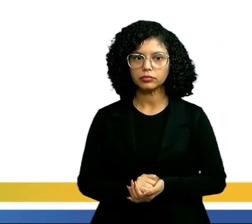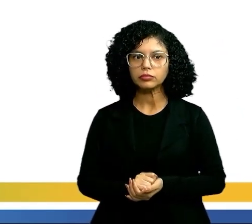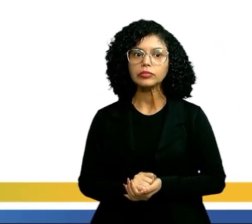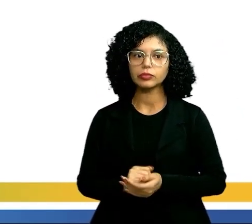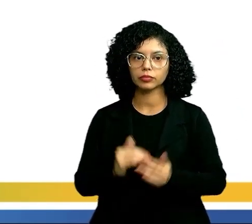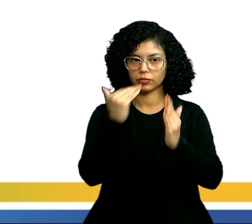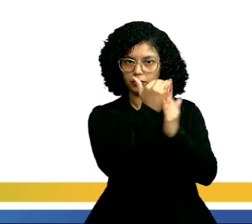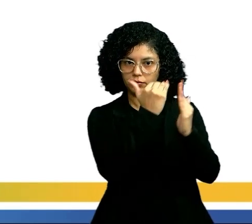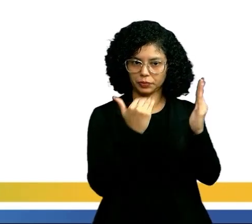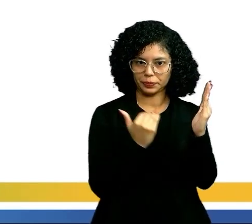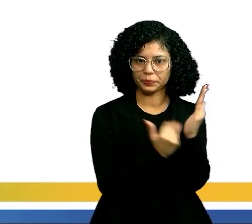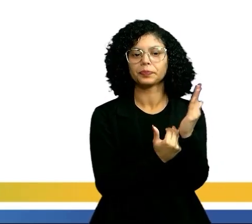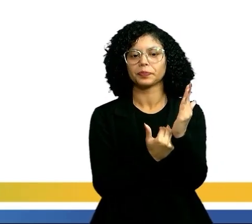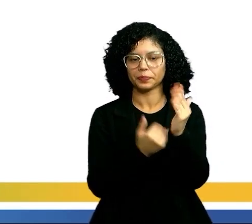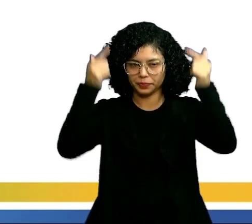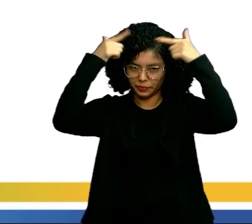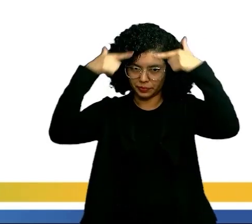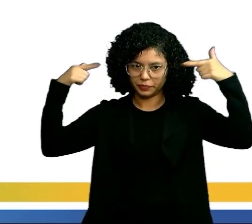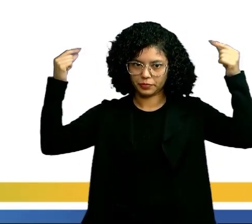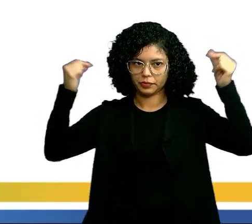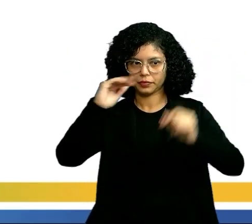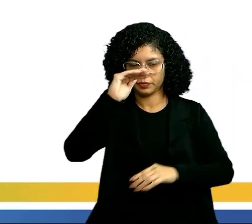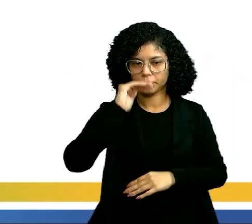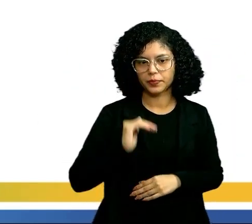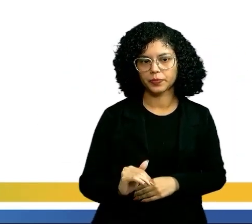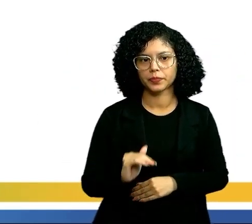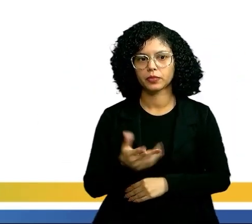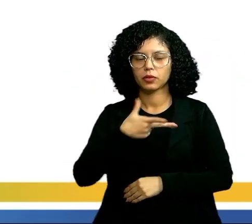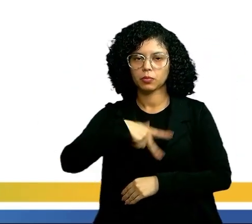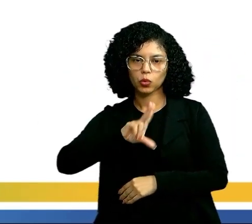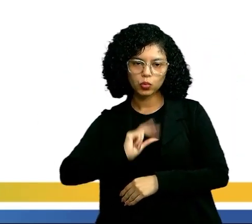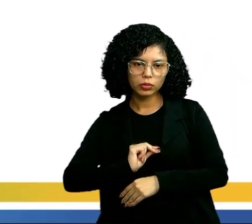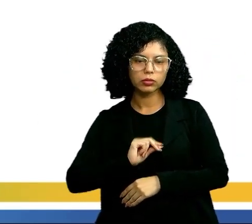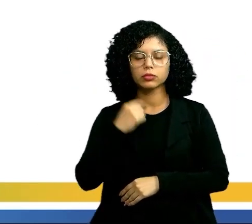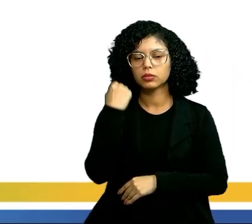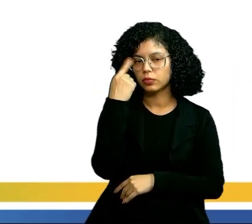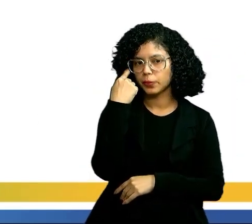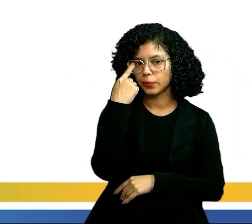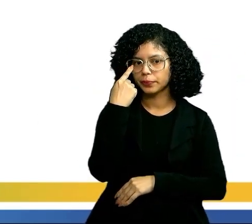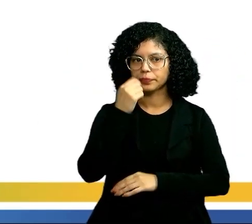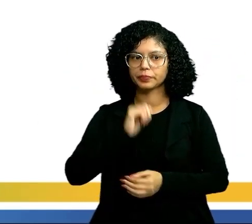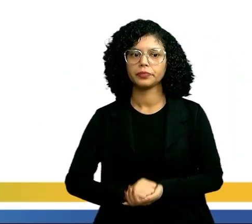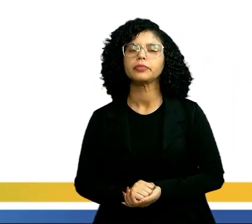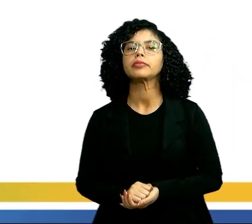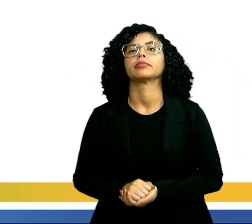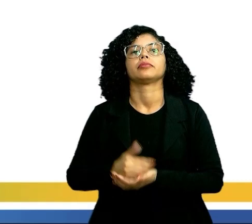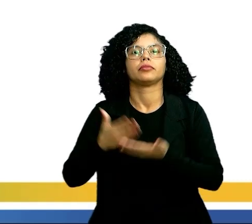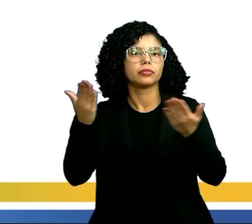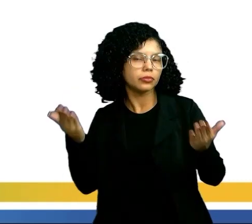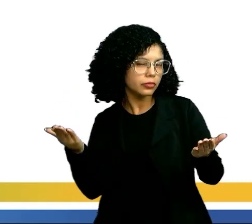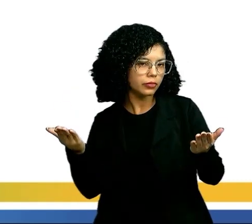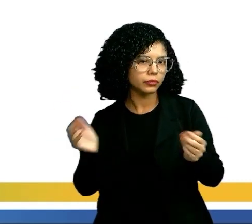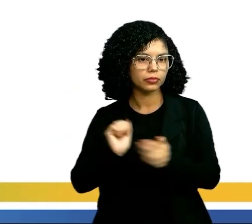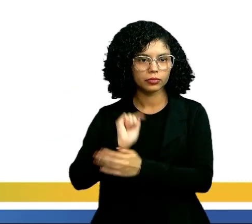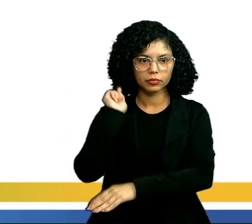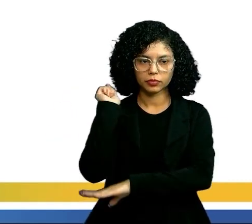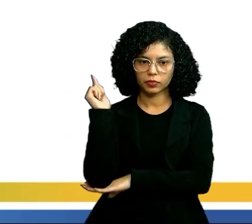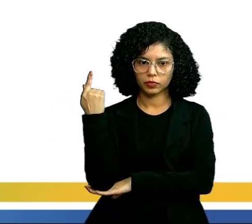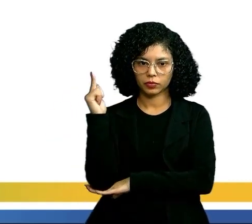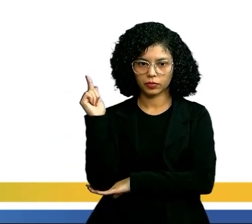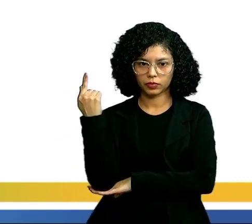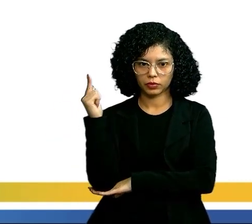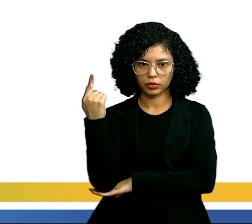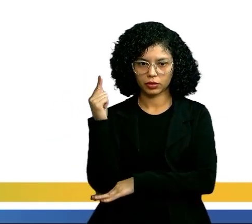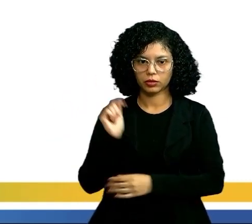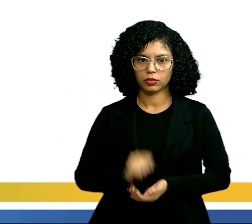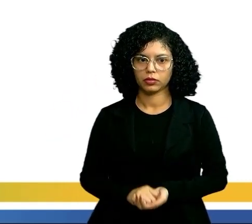para baixo, né? Que são os países que falam português e espanhol. Em questões